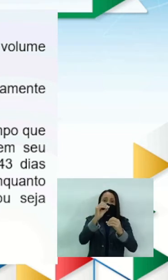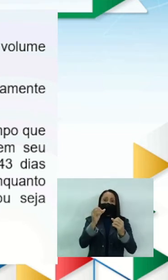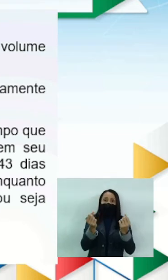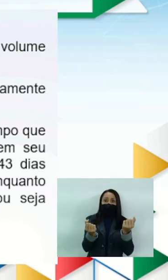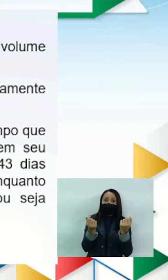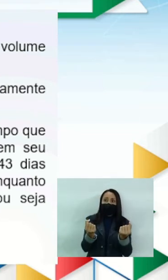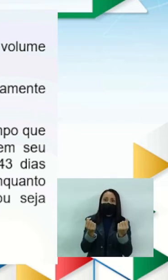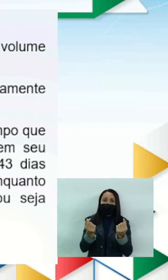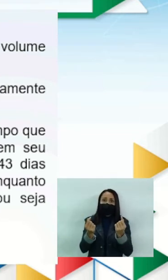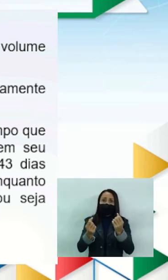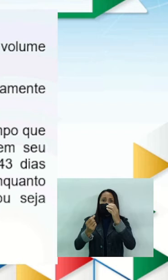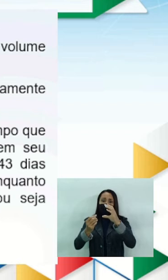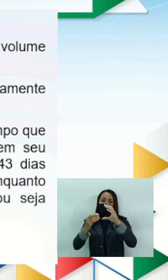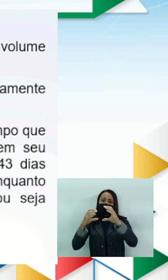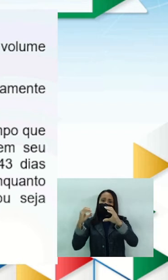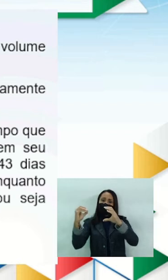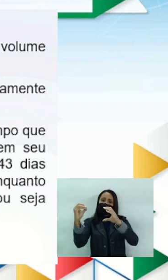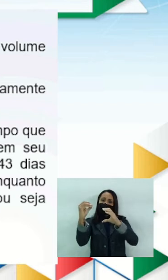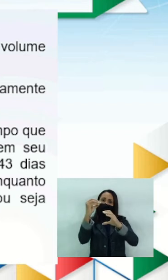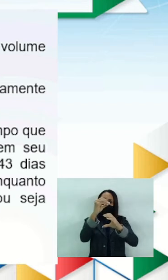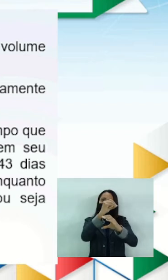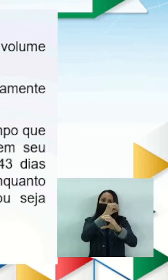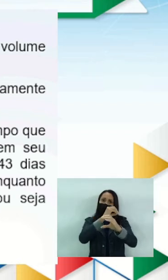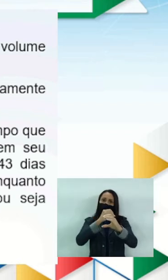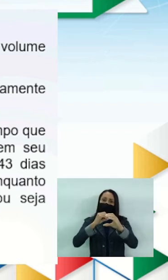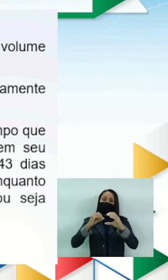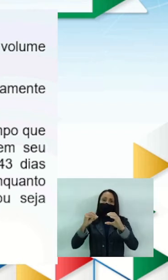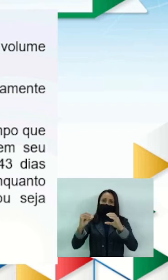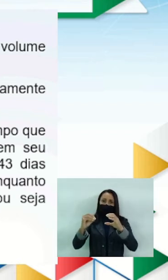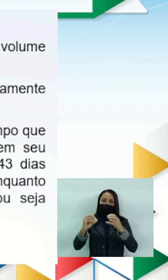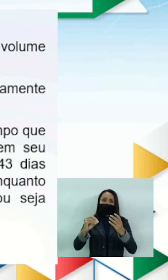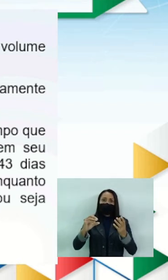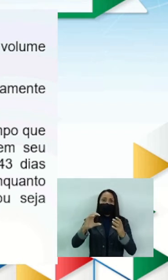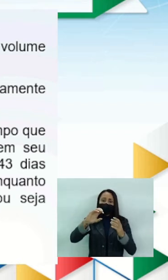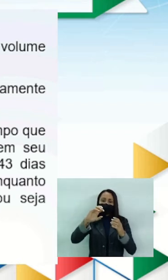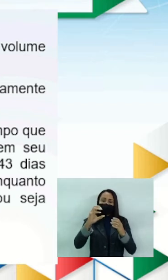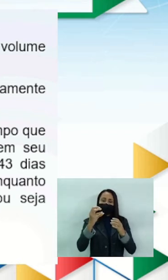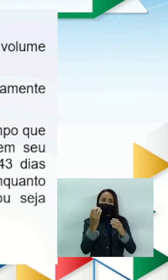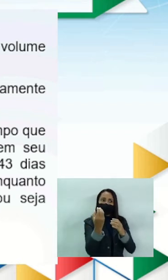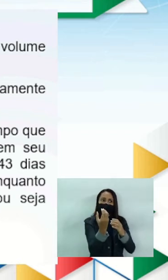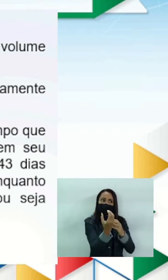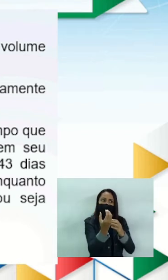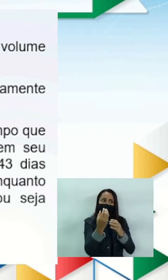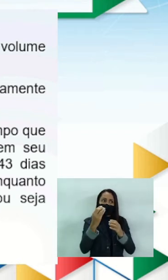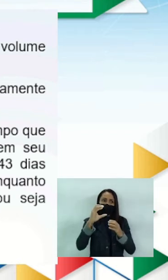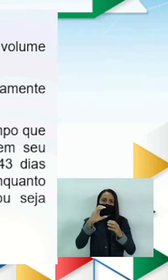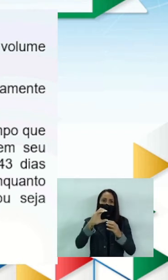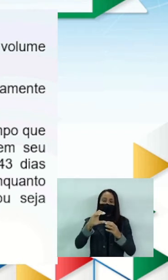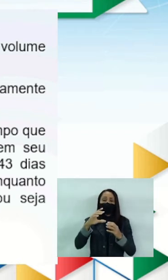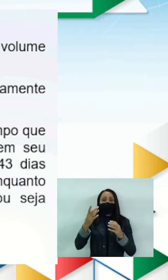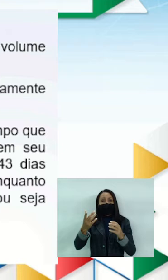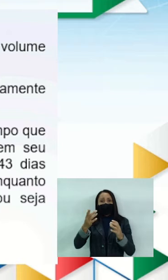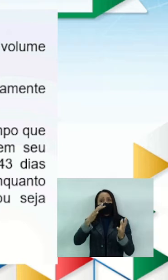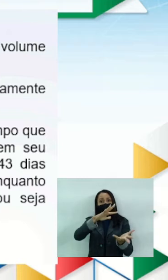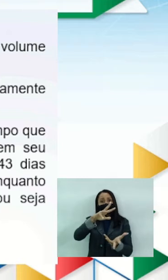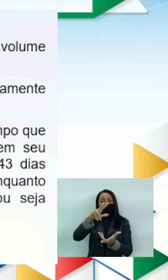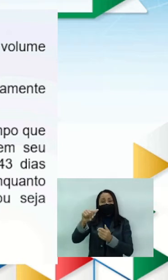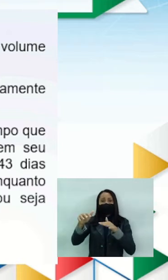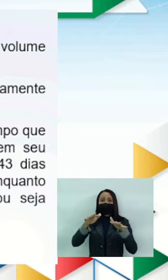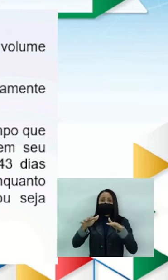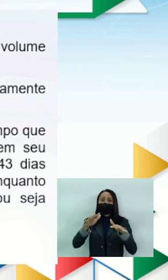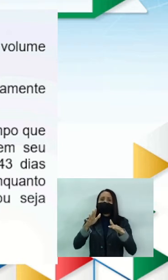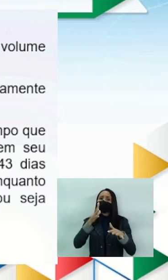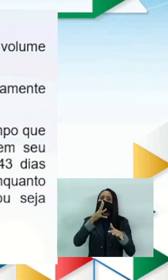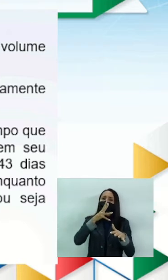em torno do seu próprio eixo. Então, a Terra ela gira em torno de si, no seu próprio eixo. No caso da Terra, esse movimento